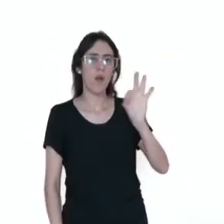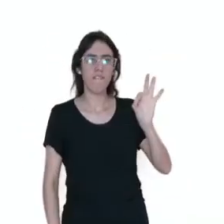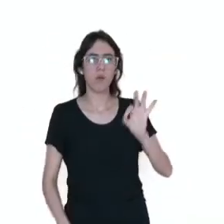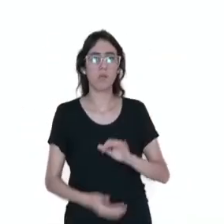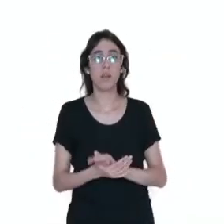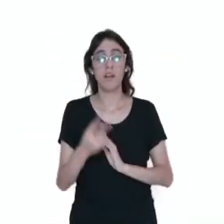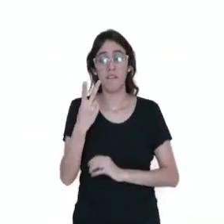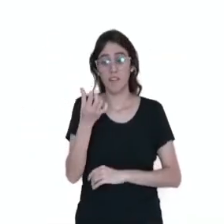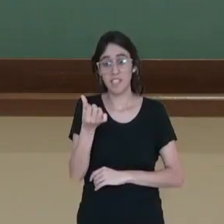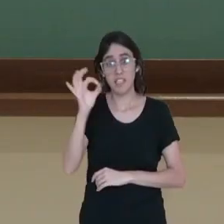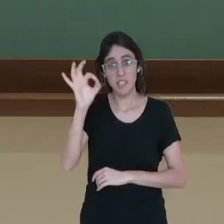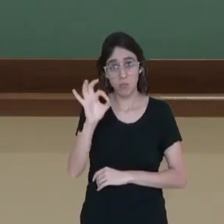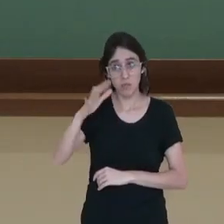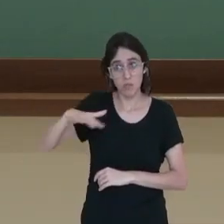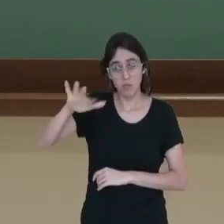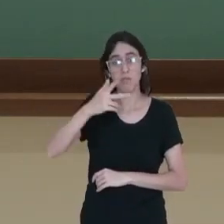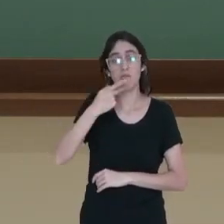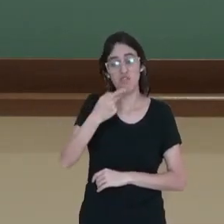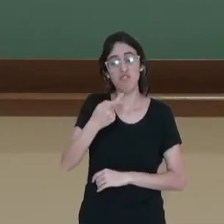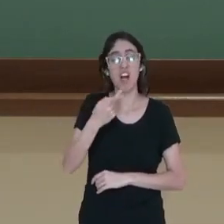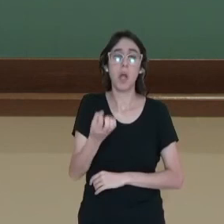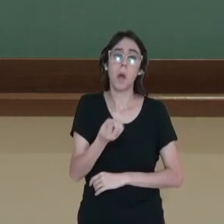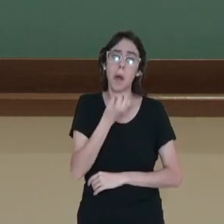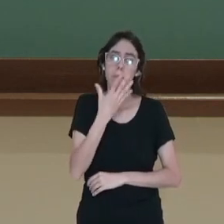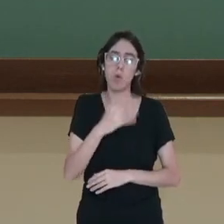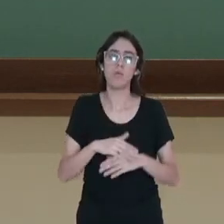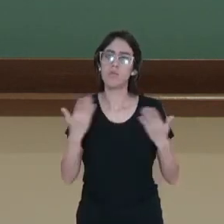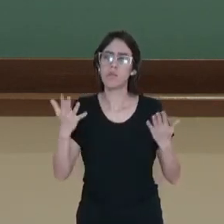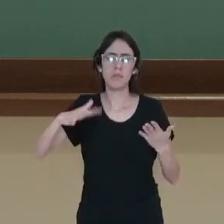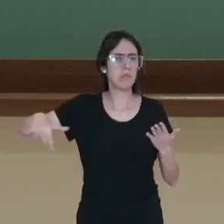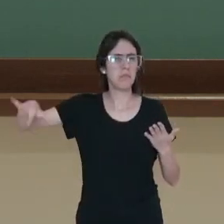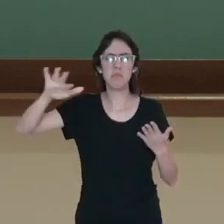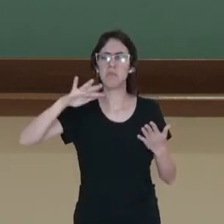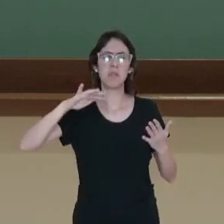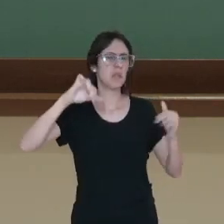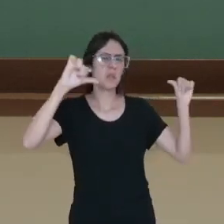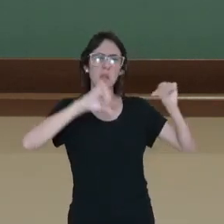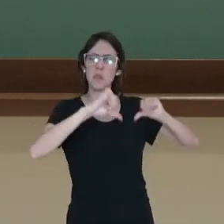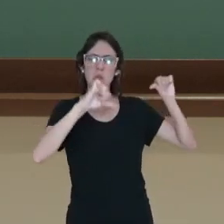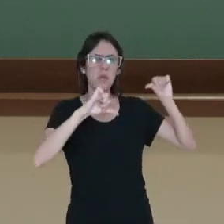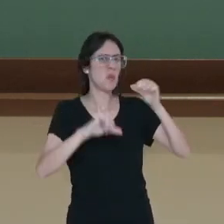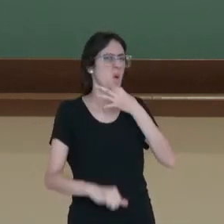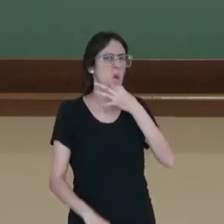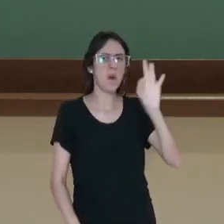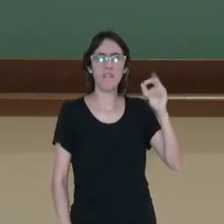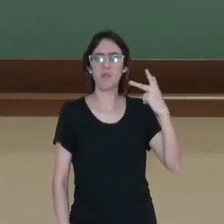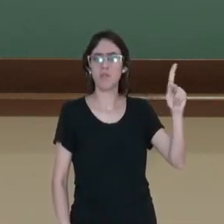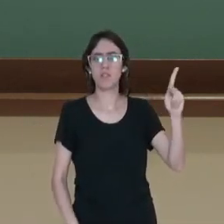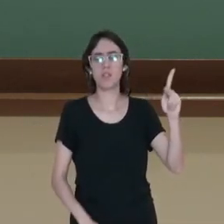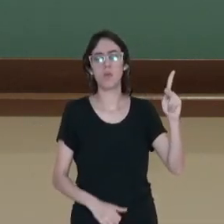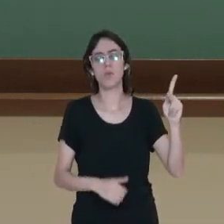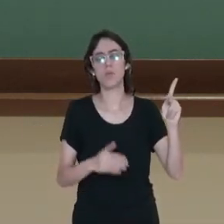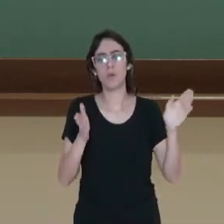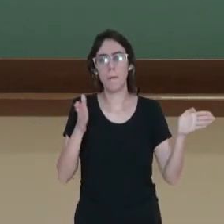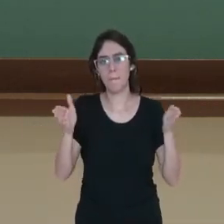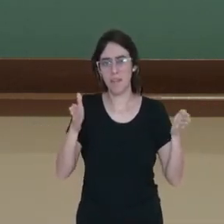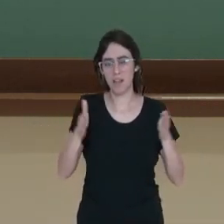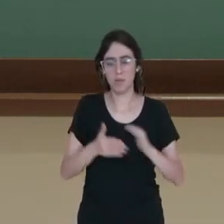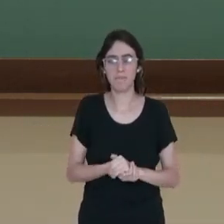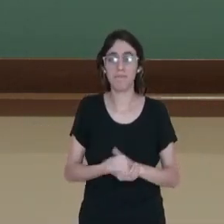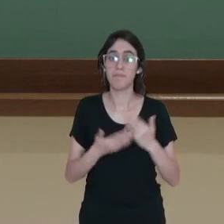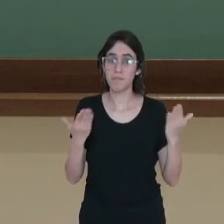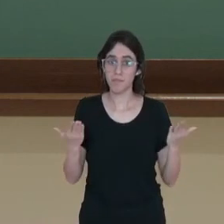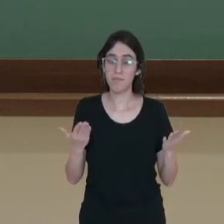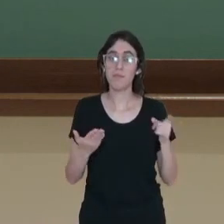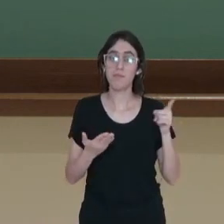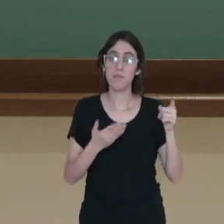bom. Portanto, a desaprovação era maior do que a aprovação. Então, o primeiro